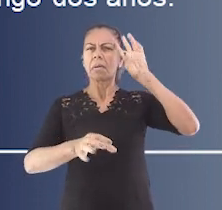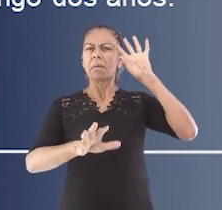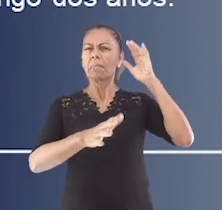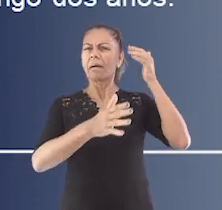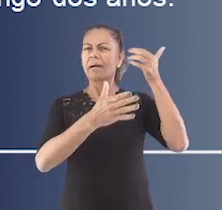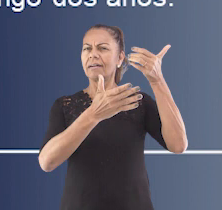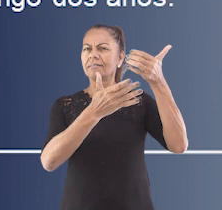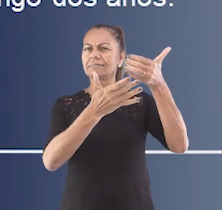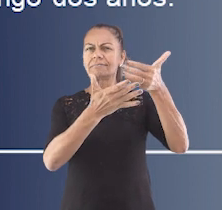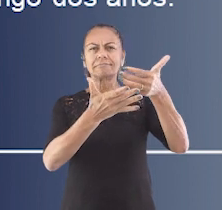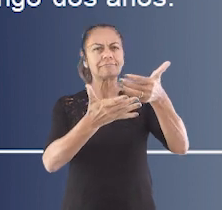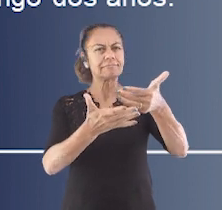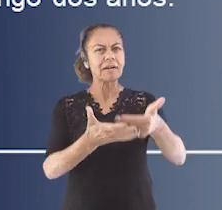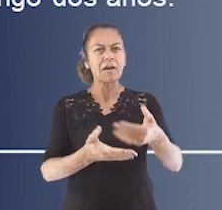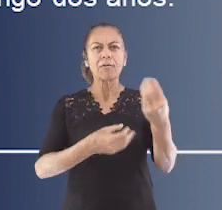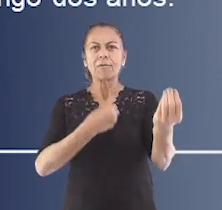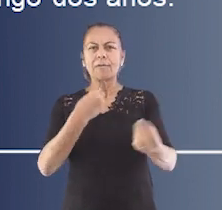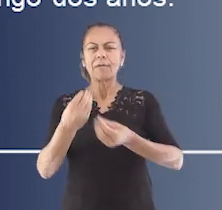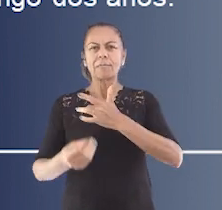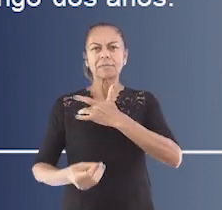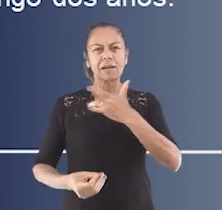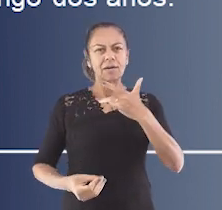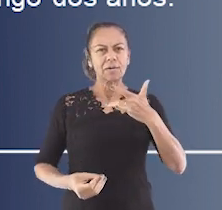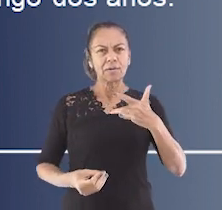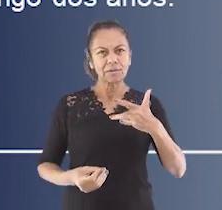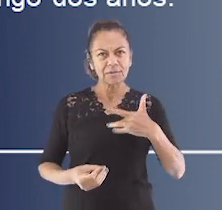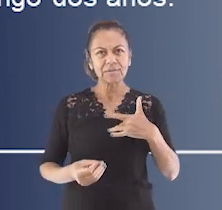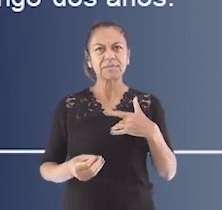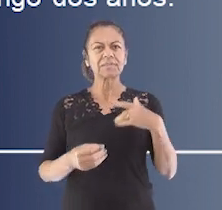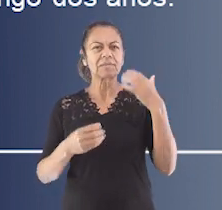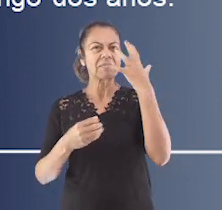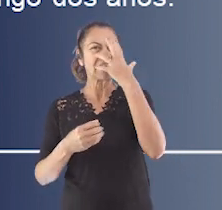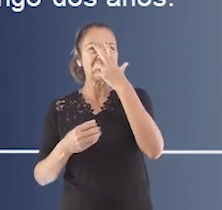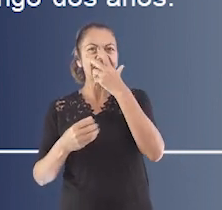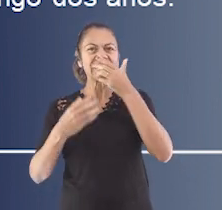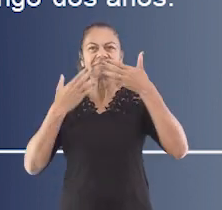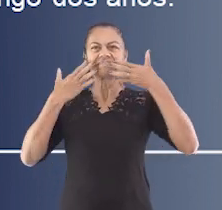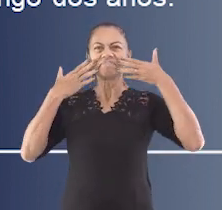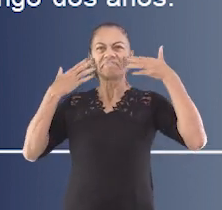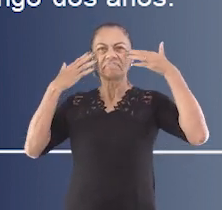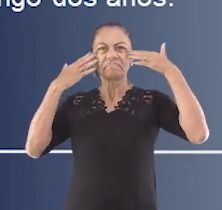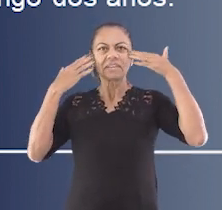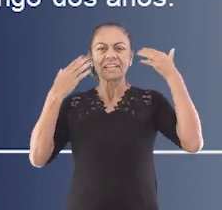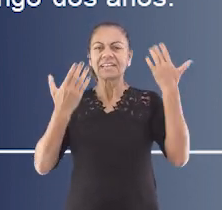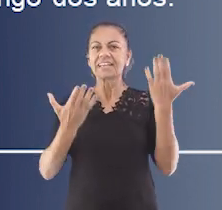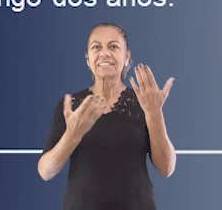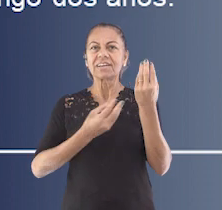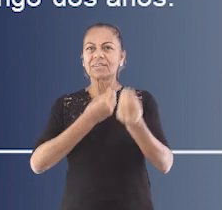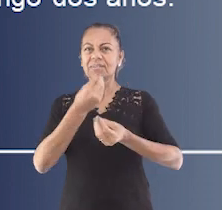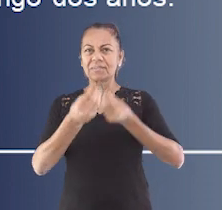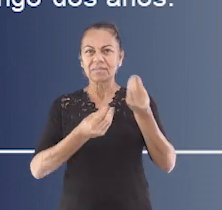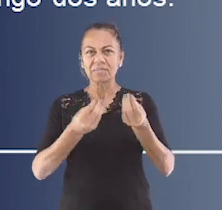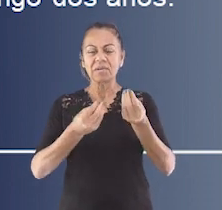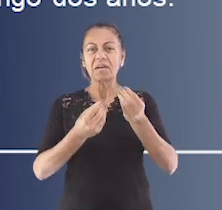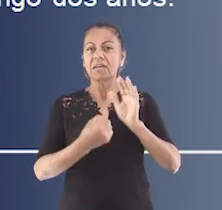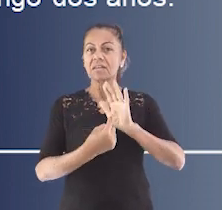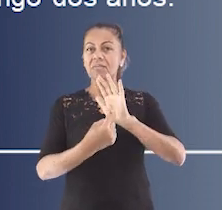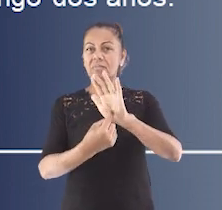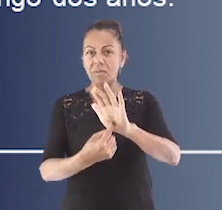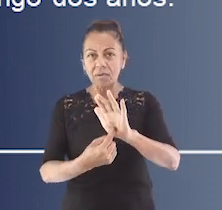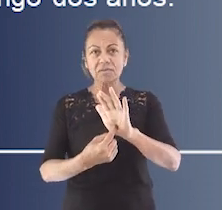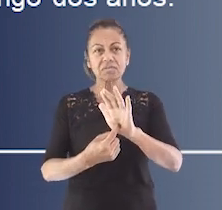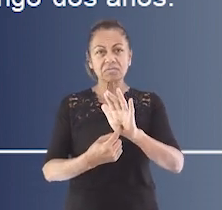as transformações históricas dos padrões de desempenho, saúde e beleza, considerando